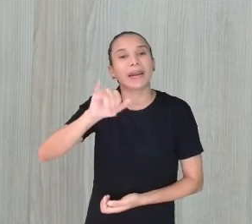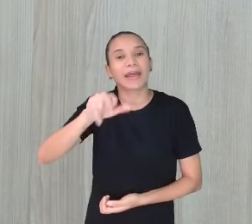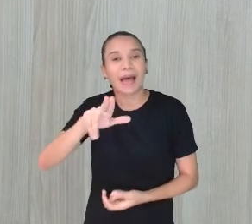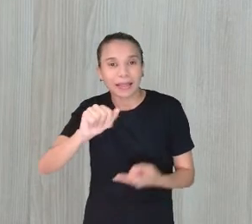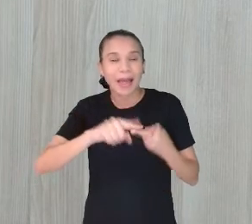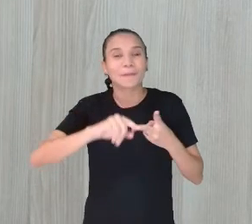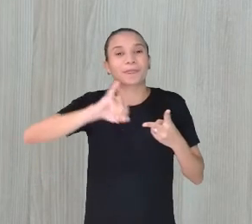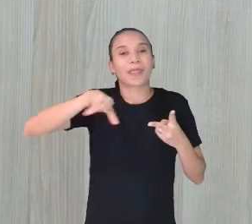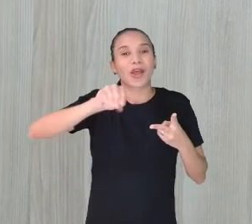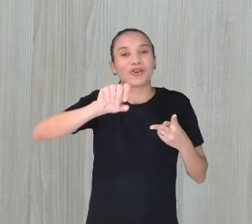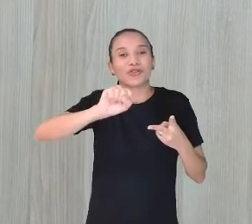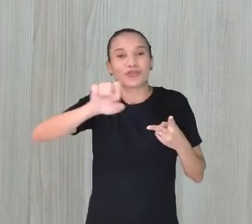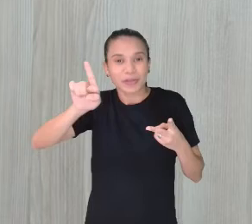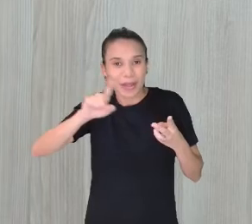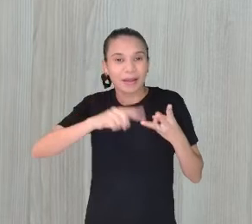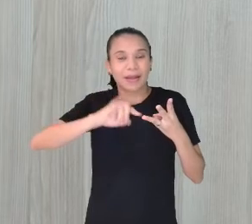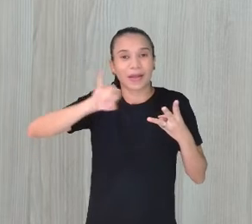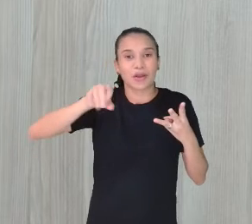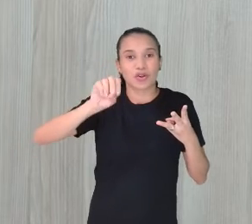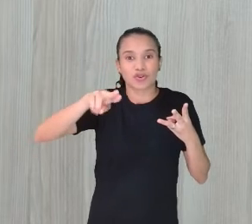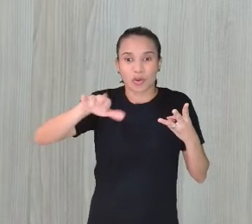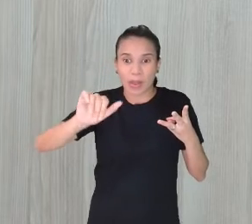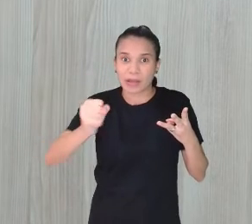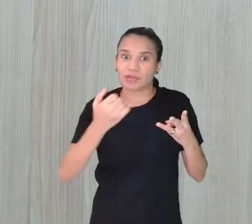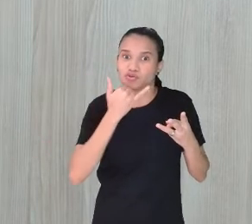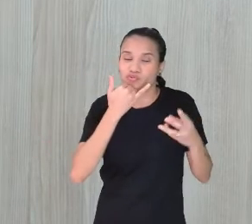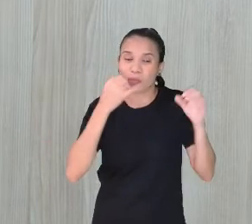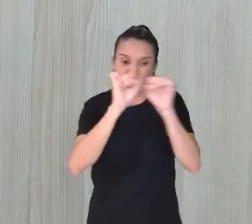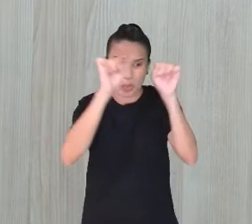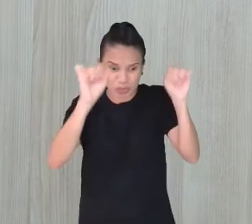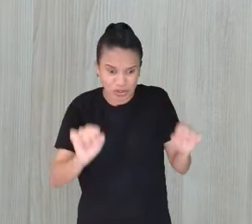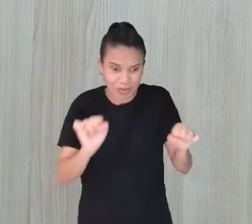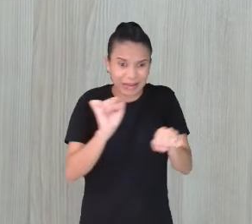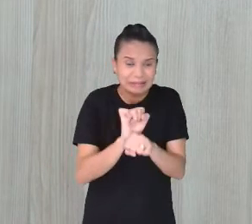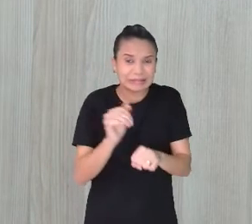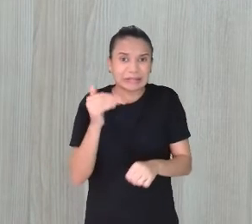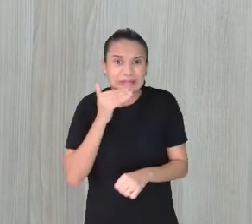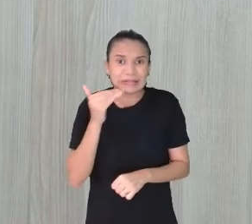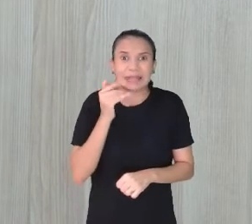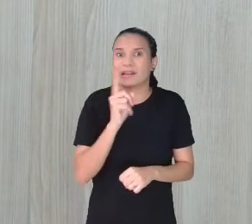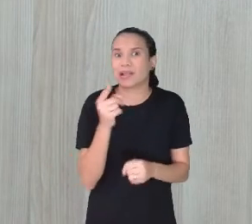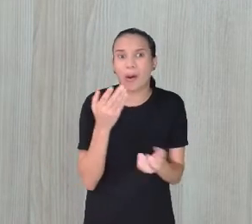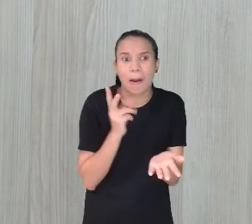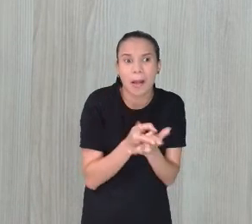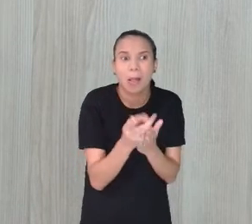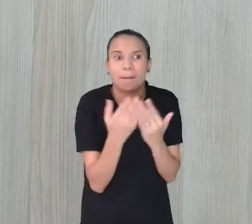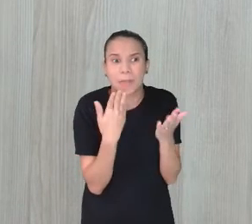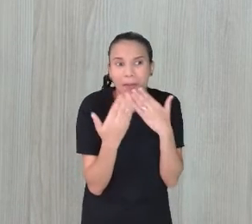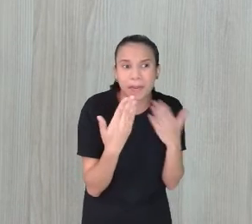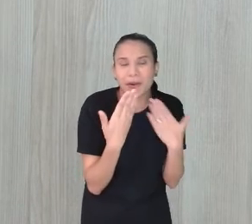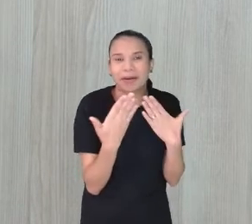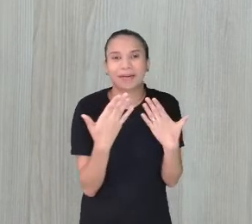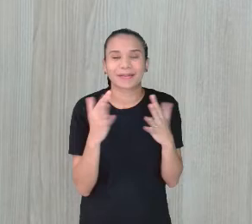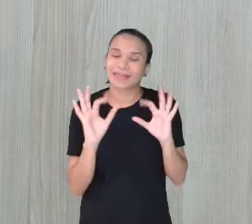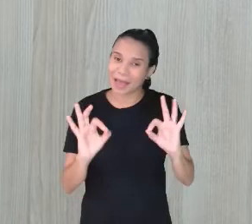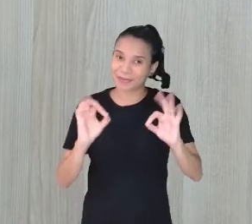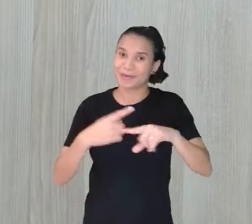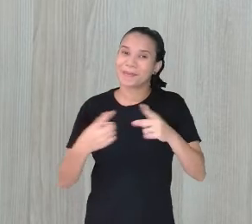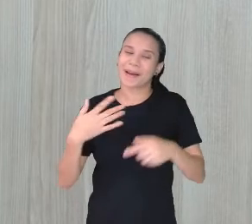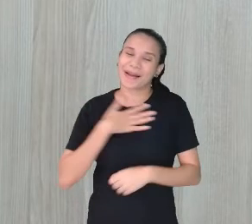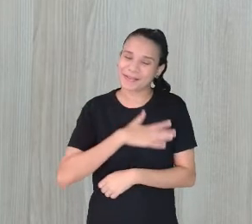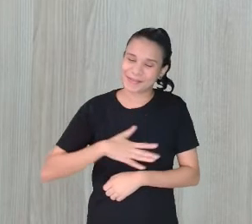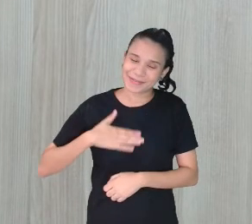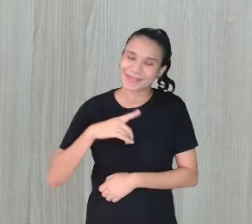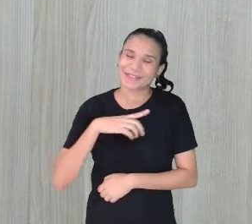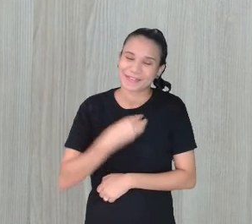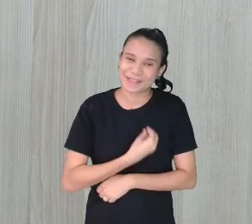e Jonas. O sistema aqui parou, tá? Por isso que a gente não continuou a conversar. Mas foi um